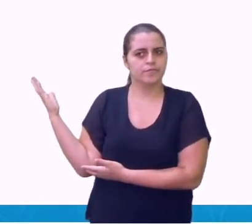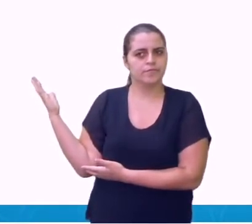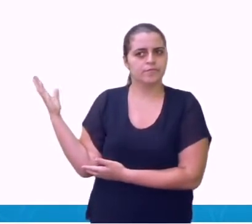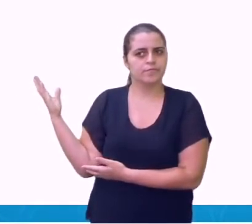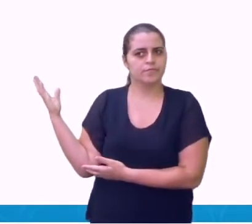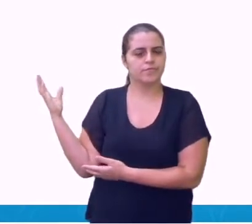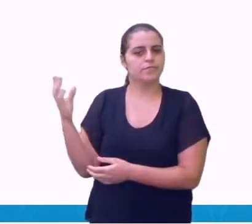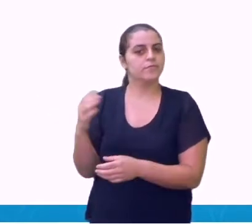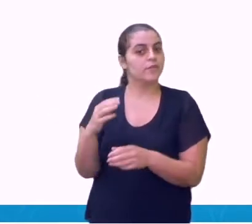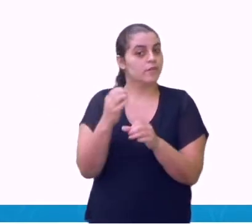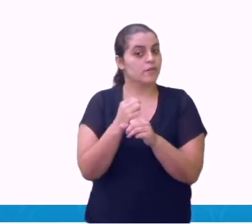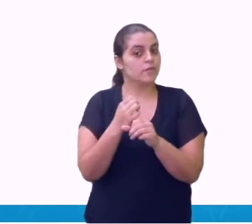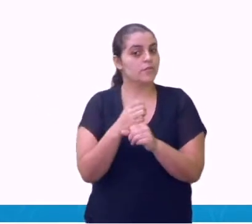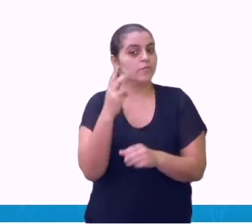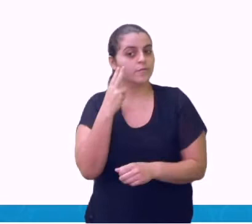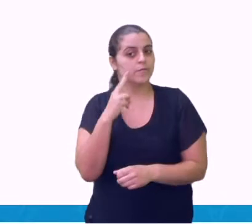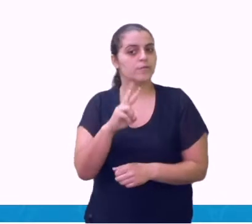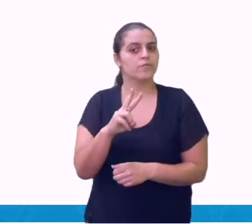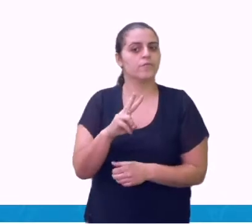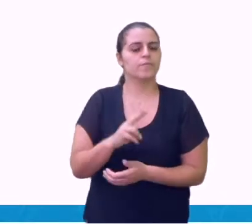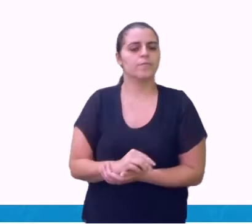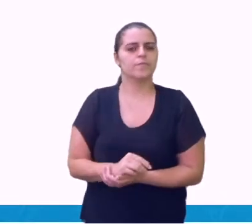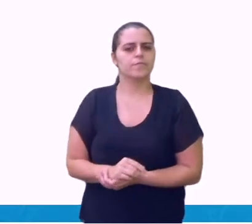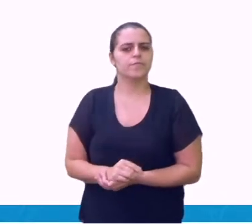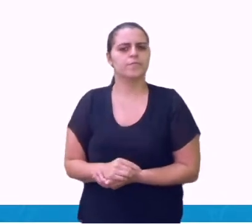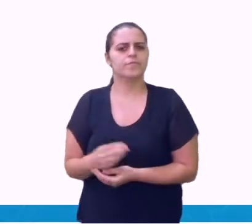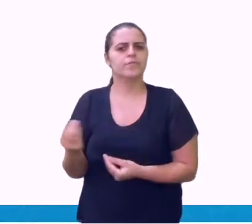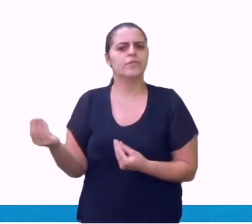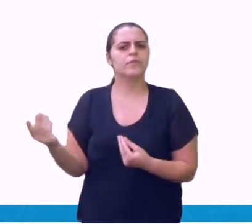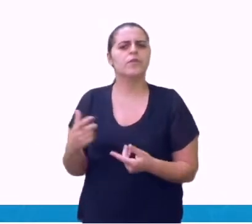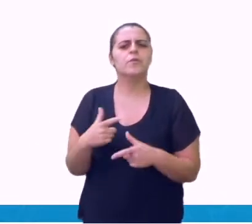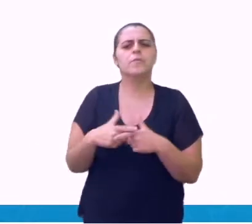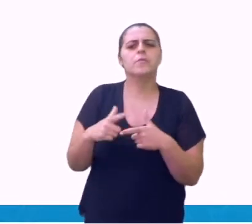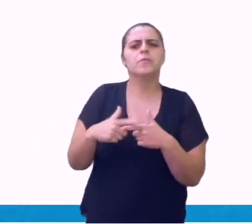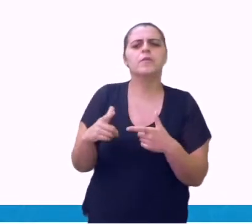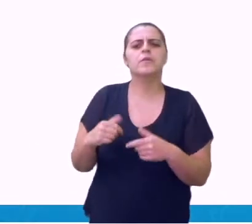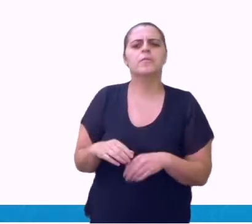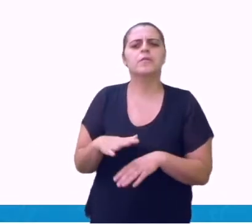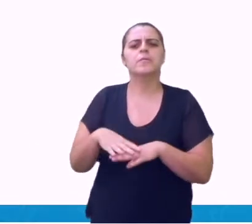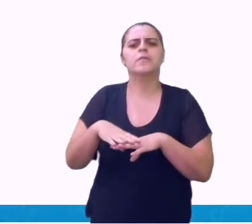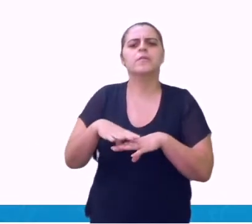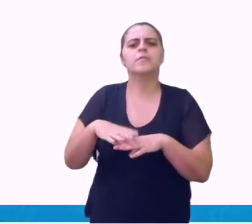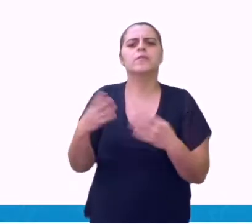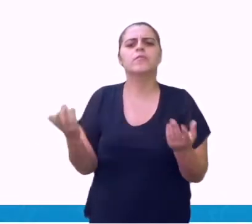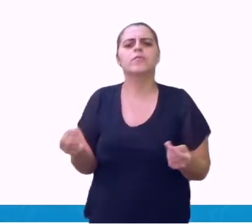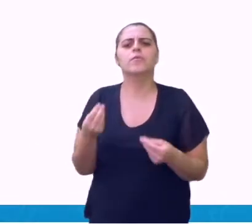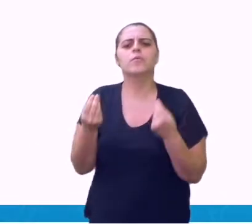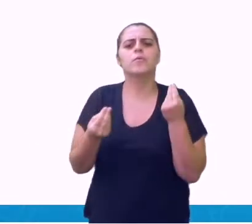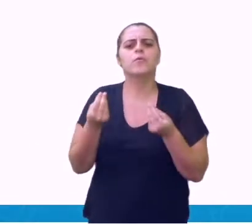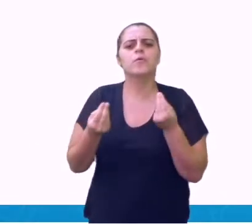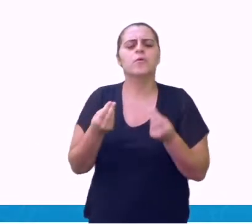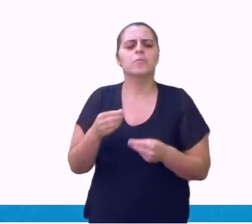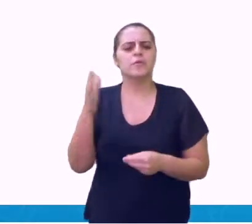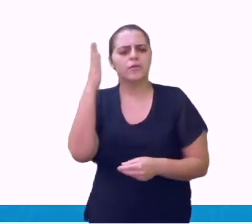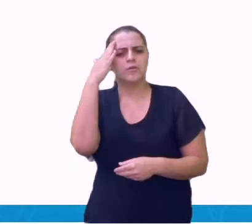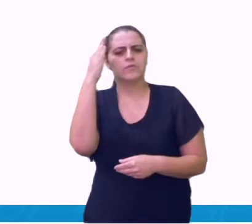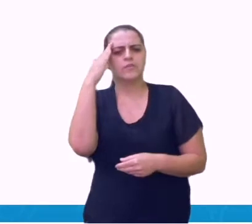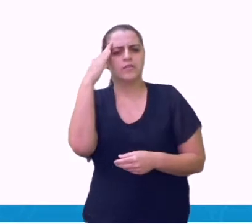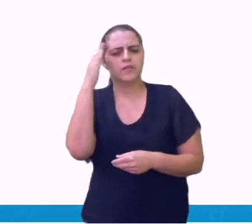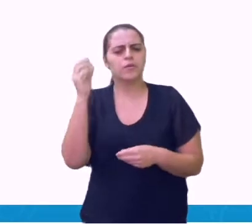de cálculo. E a situação-problema? Como que eu